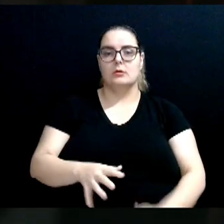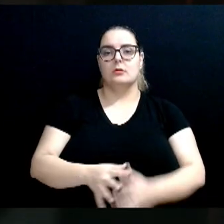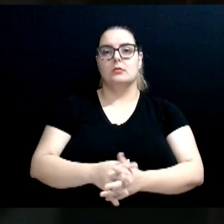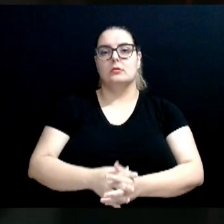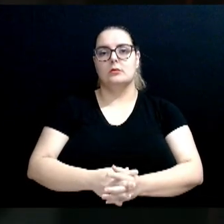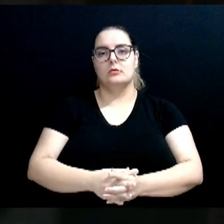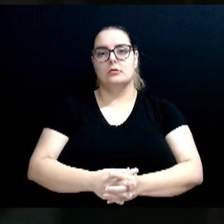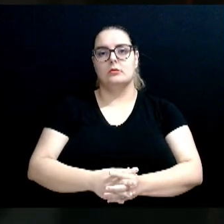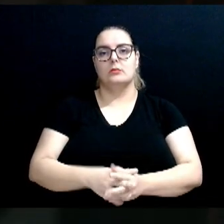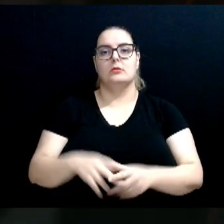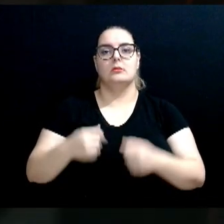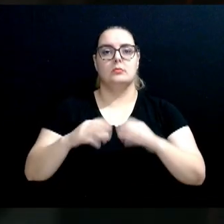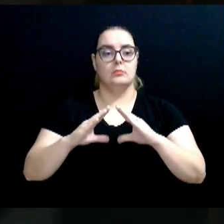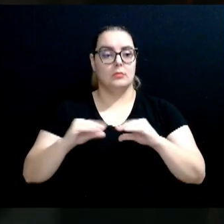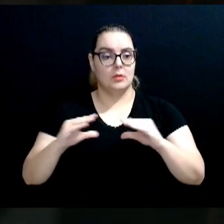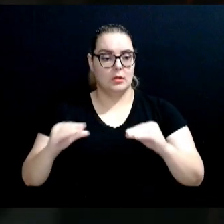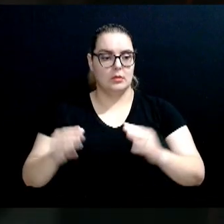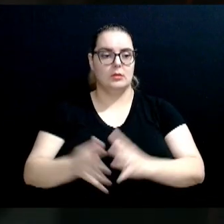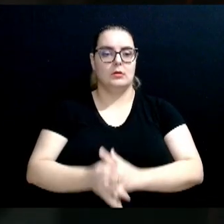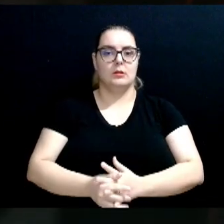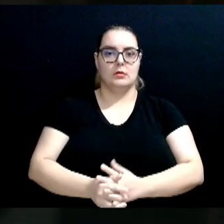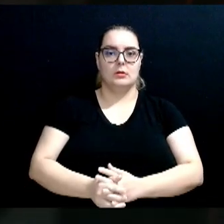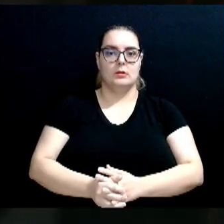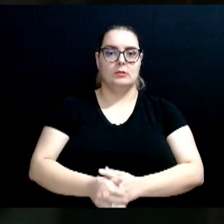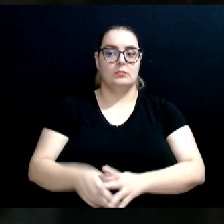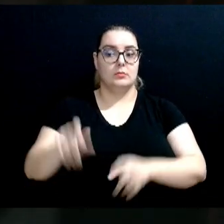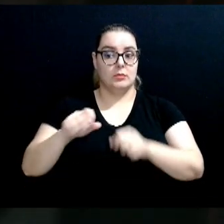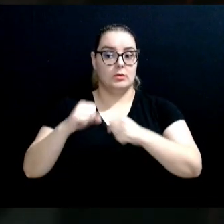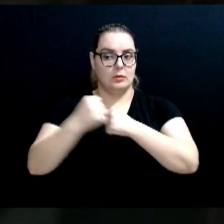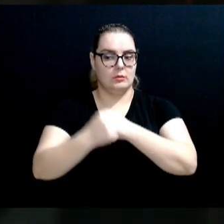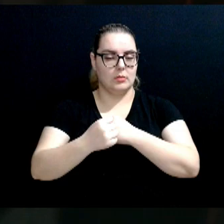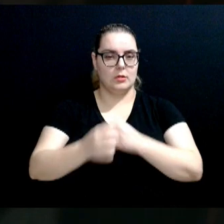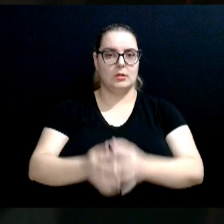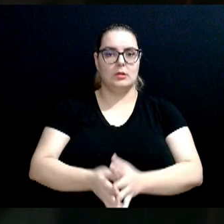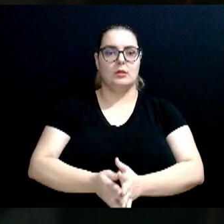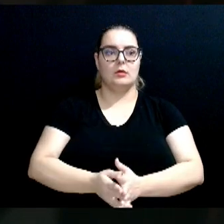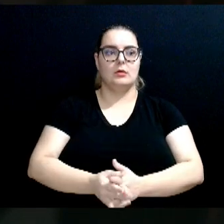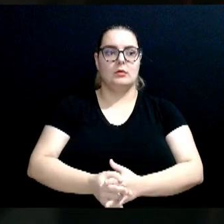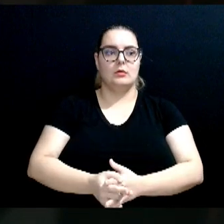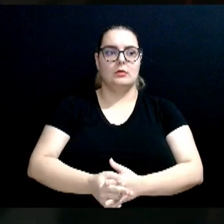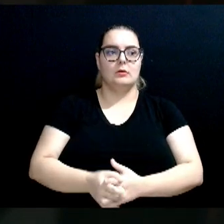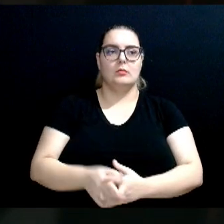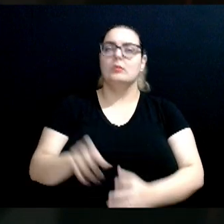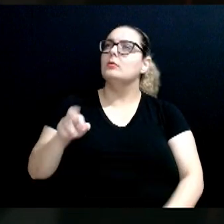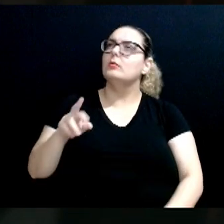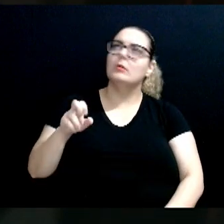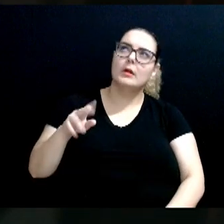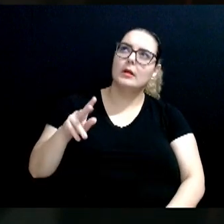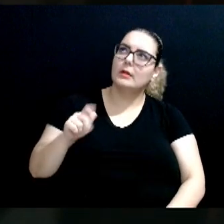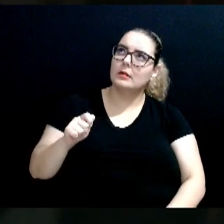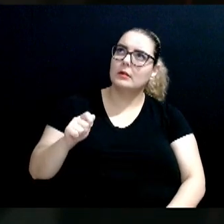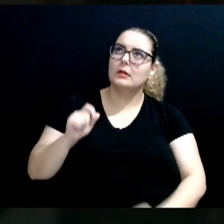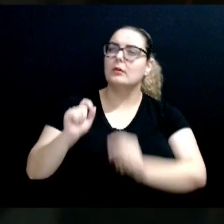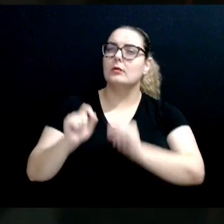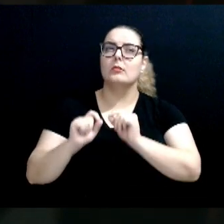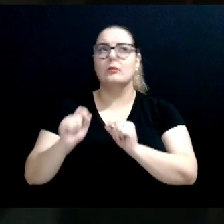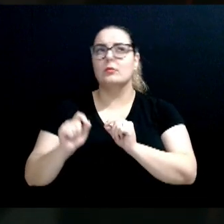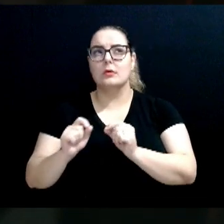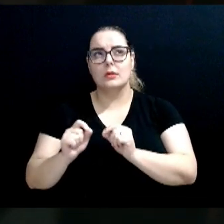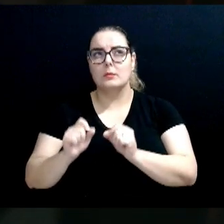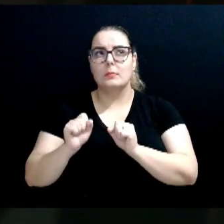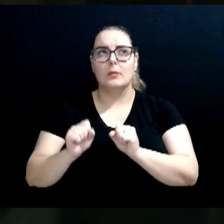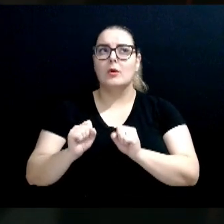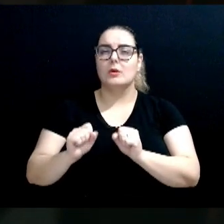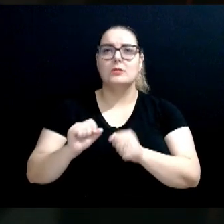conforto, um acalento e de alguém que a protegesse. Então, Érica, na sua avaliação, o que pode levar uma pessoa